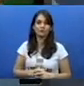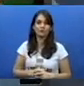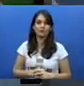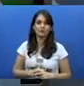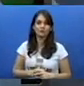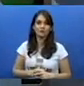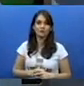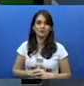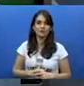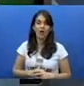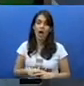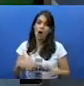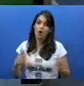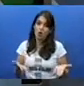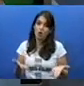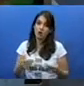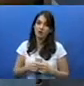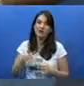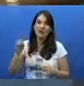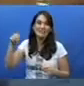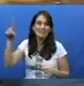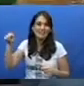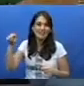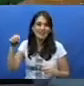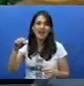de acentuar a letrinha.